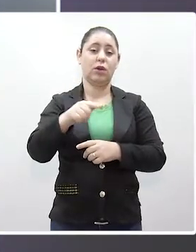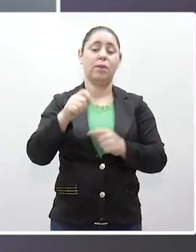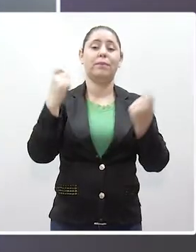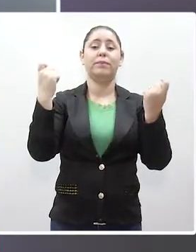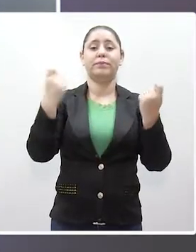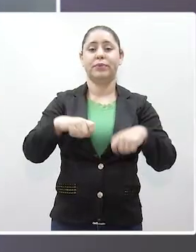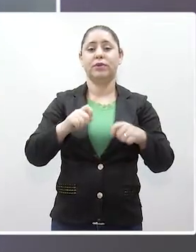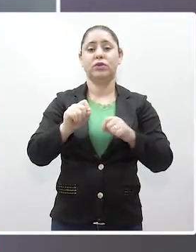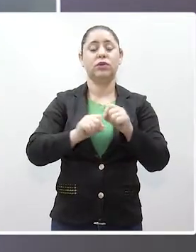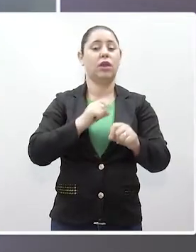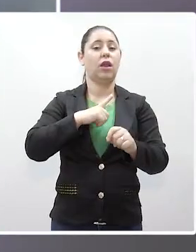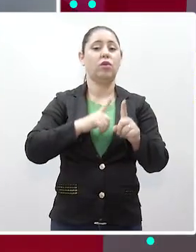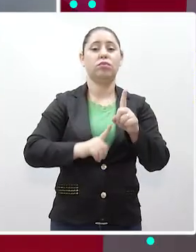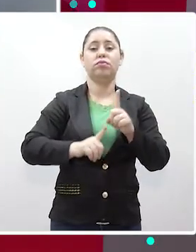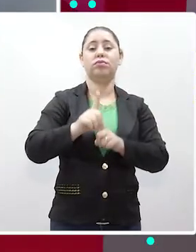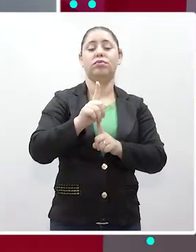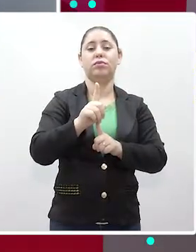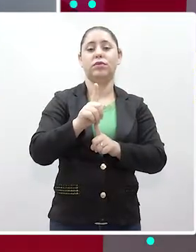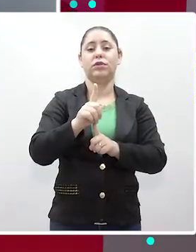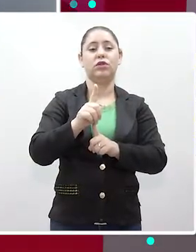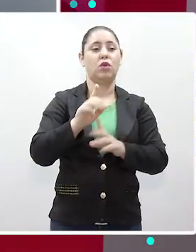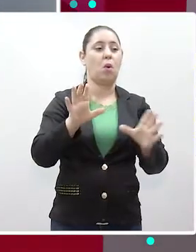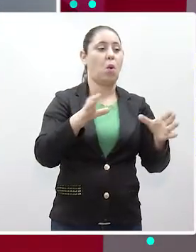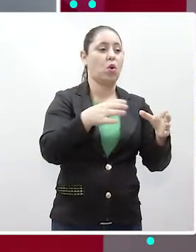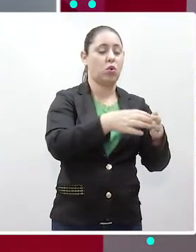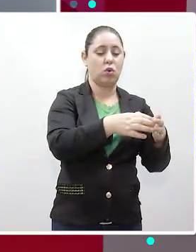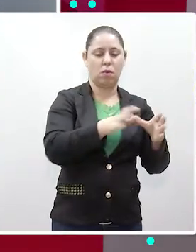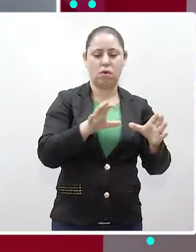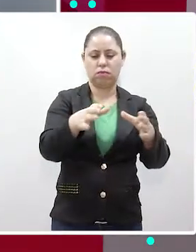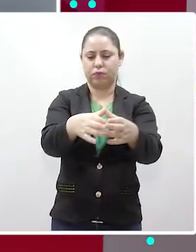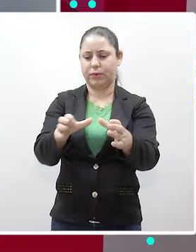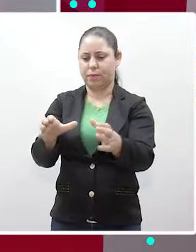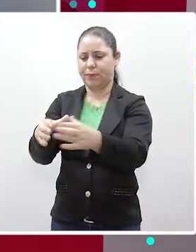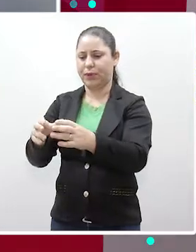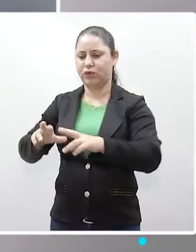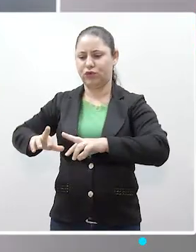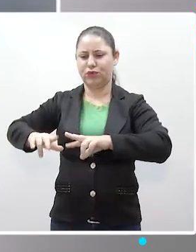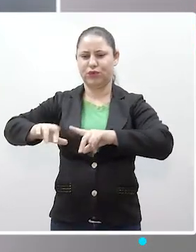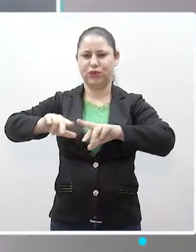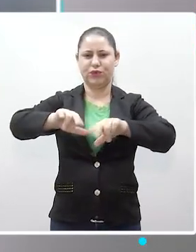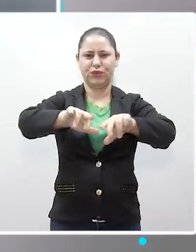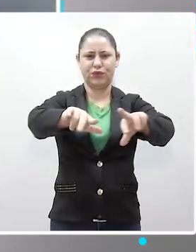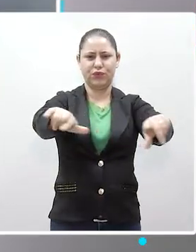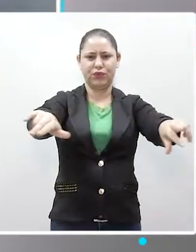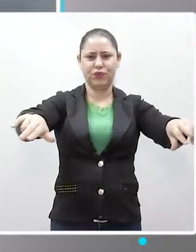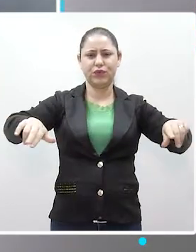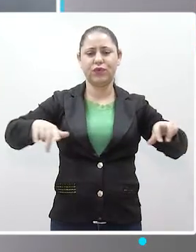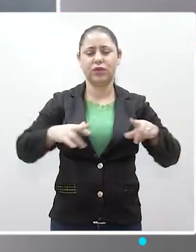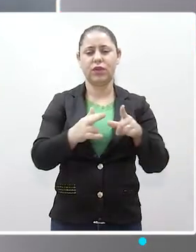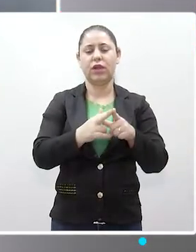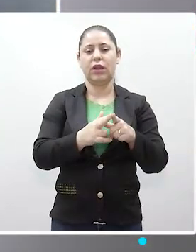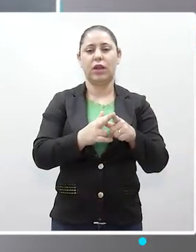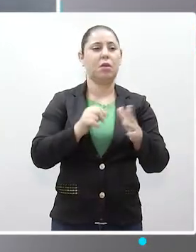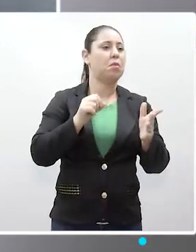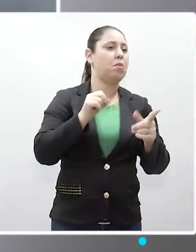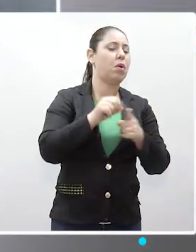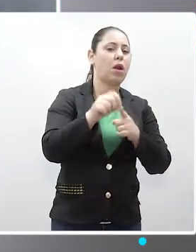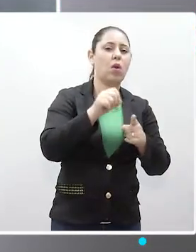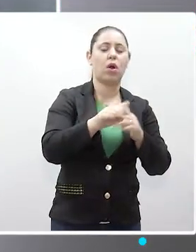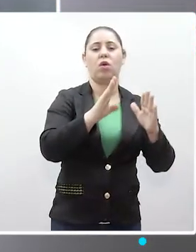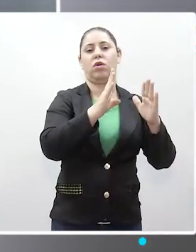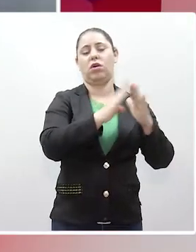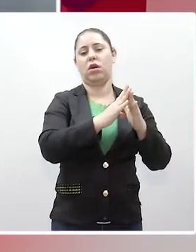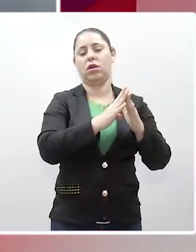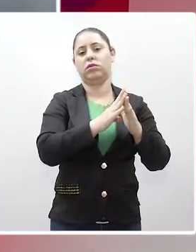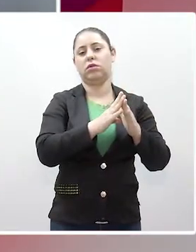você precisava de ter um índice de inflação para tal setor, um índice de inflação para o outro setor, um índice de inflação para o aluguel,